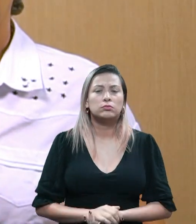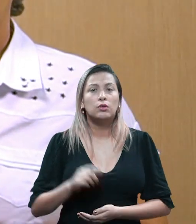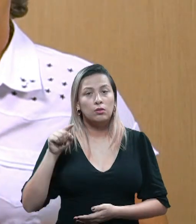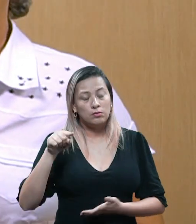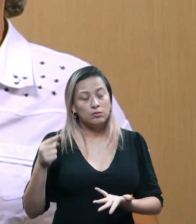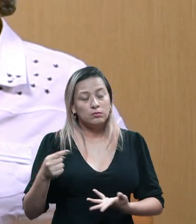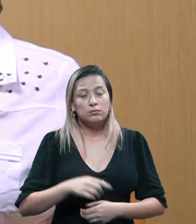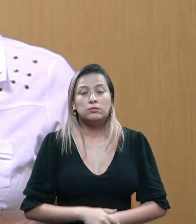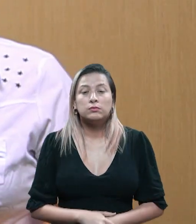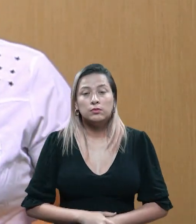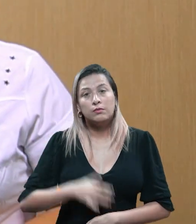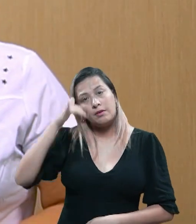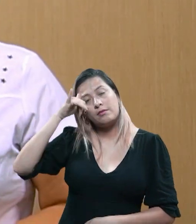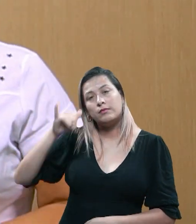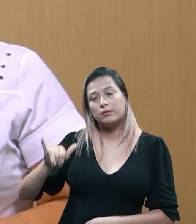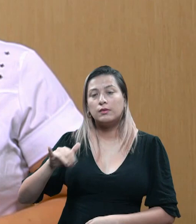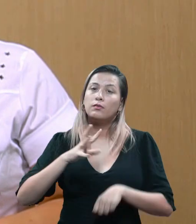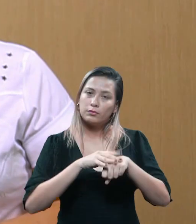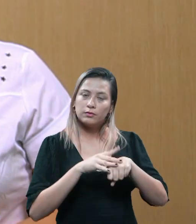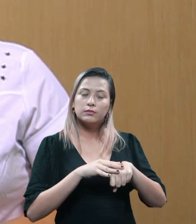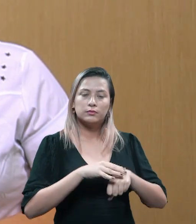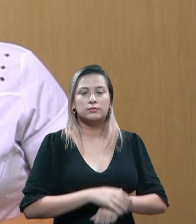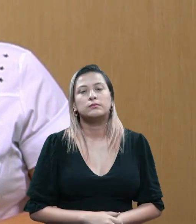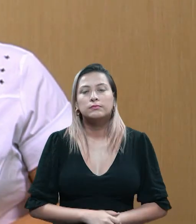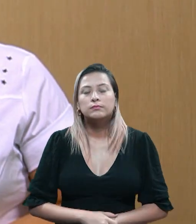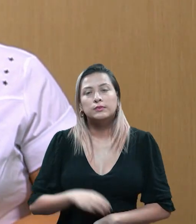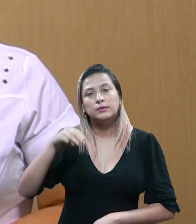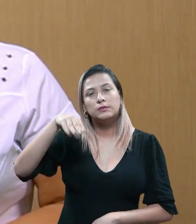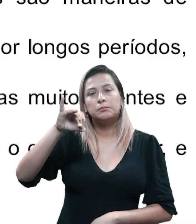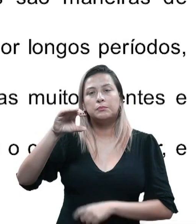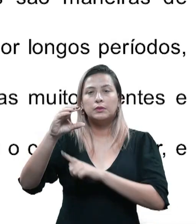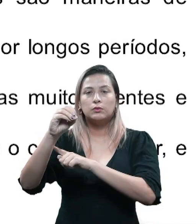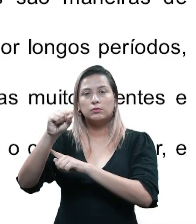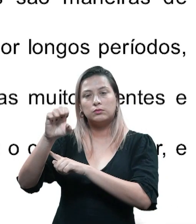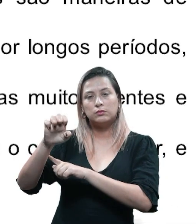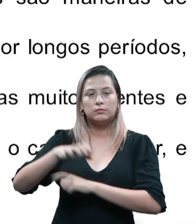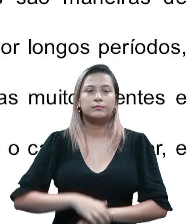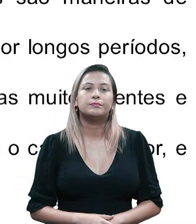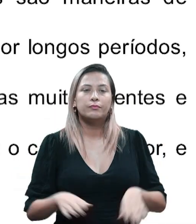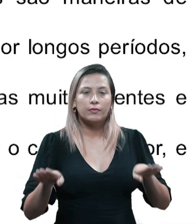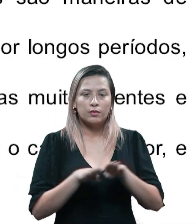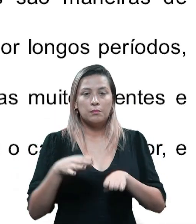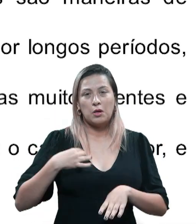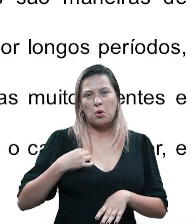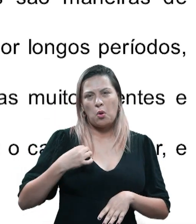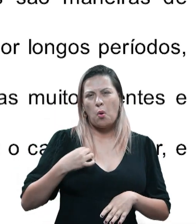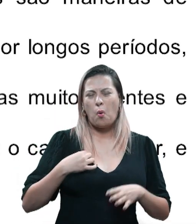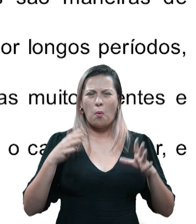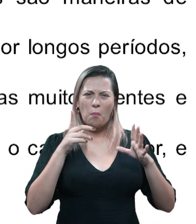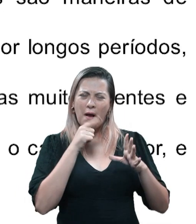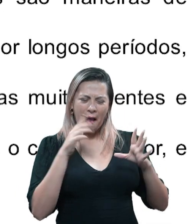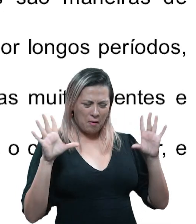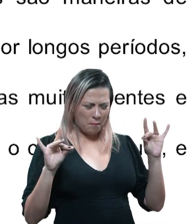consequentemente, você vai evitar o surgimento de micoses. Roupas molhadas por muito tempo também é